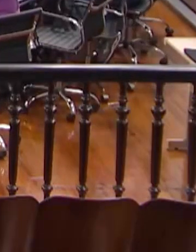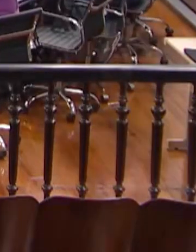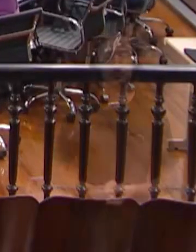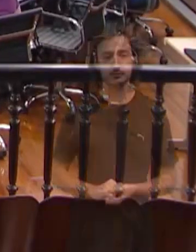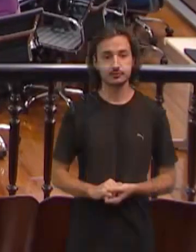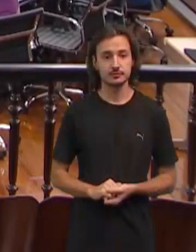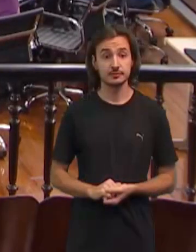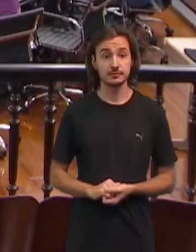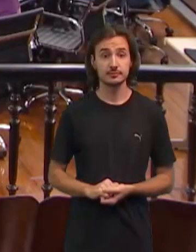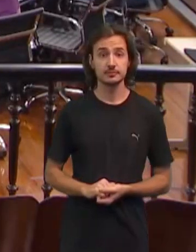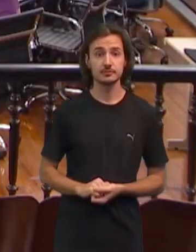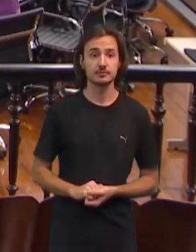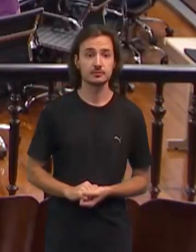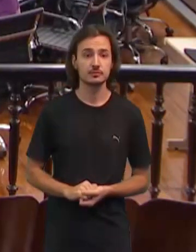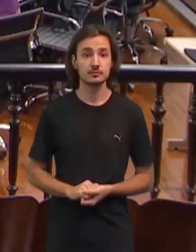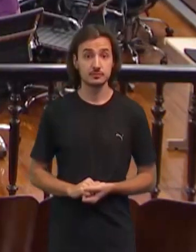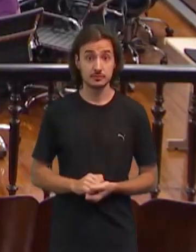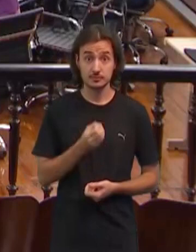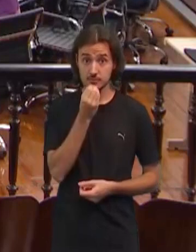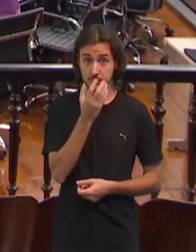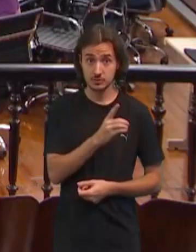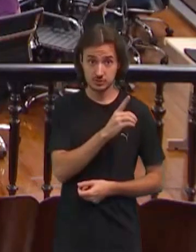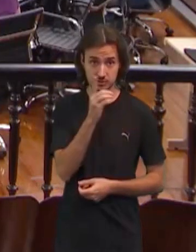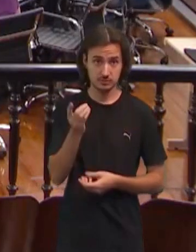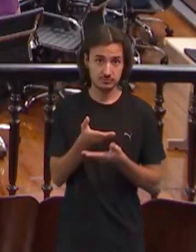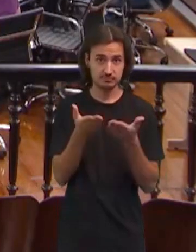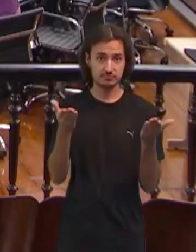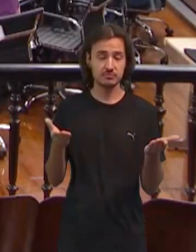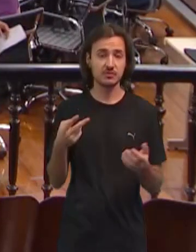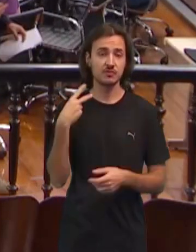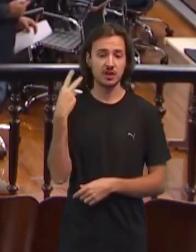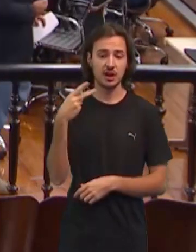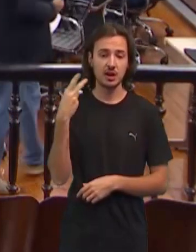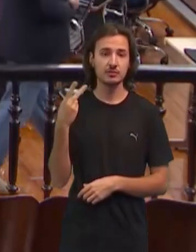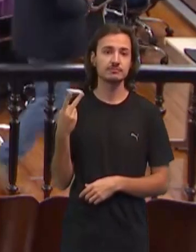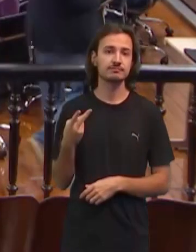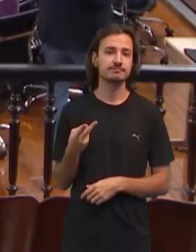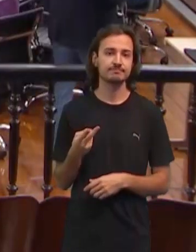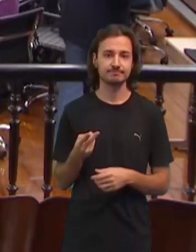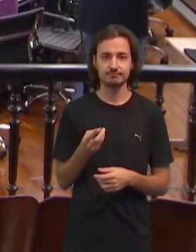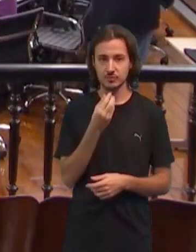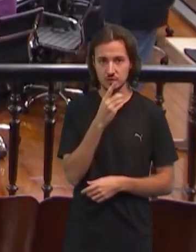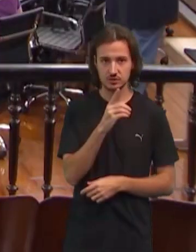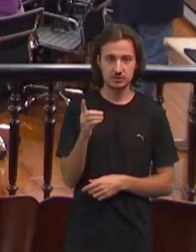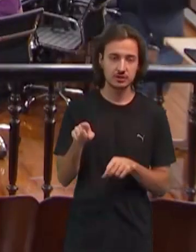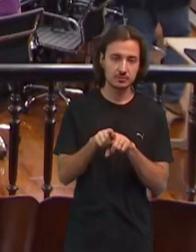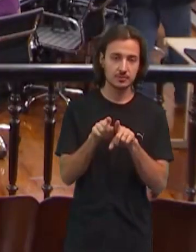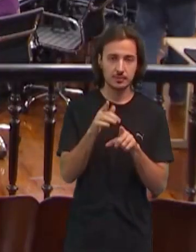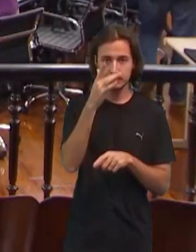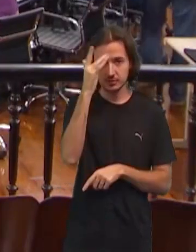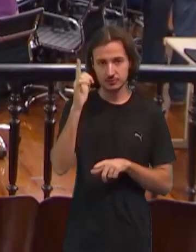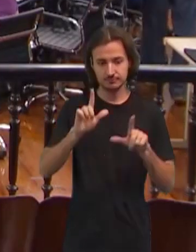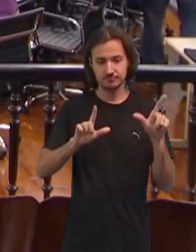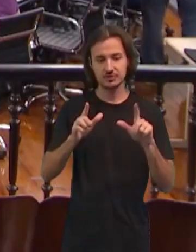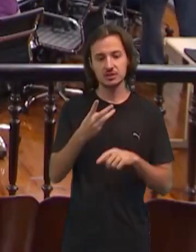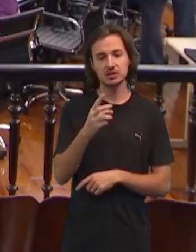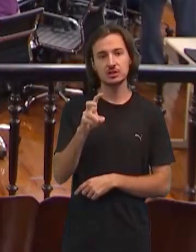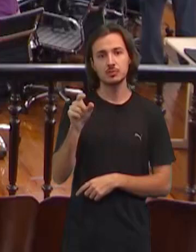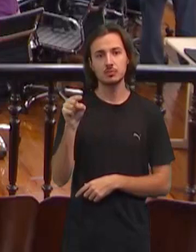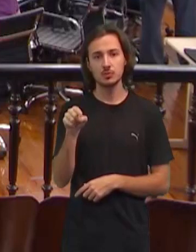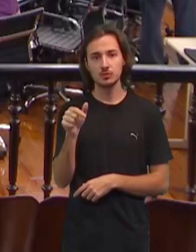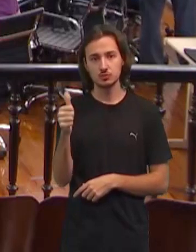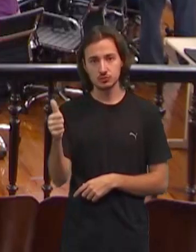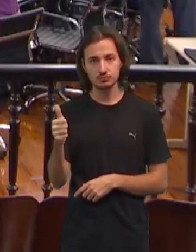Muito bom dia a todos. Quero saudar e cumprimentar os senhores vereadores, ao povo presente, a quem nos acompanha pelo canal 35.1. Muito bom dia a